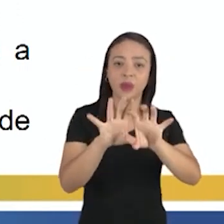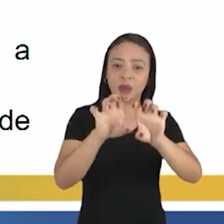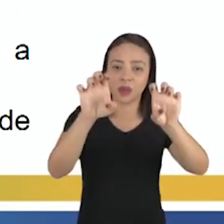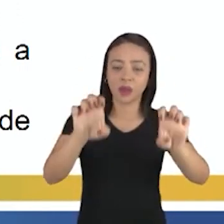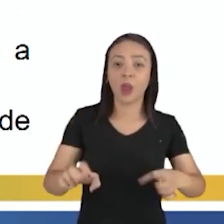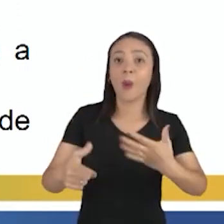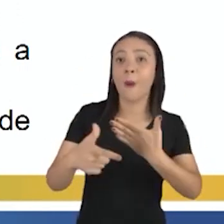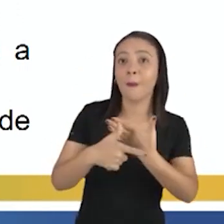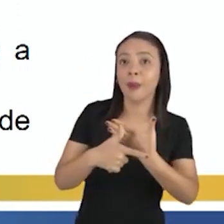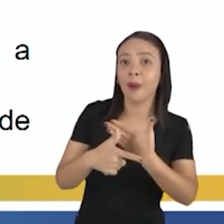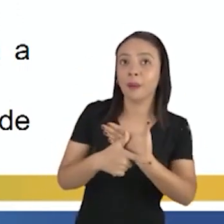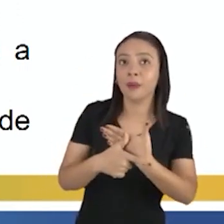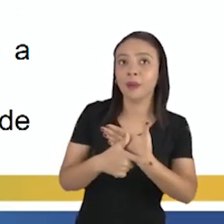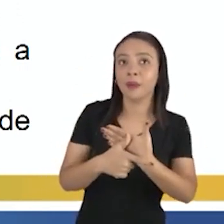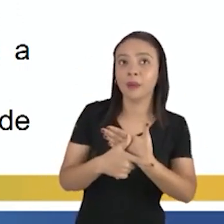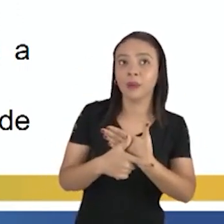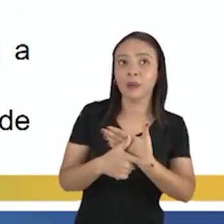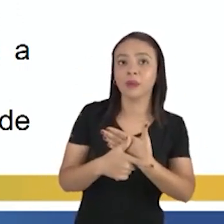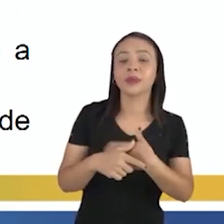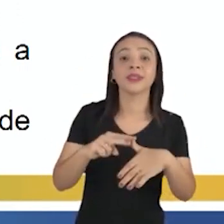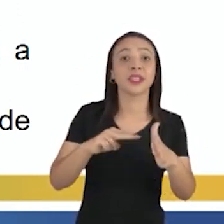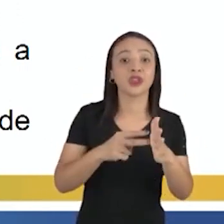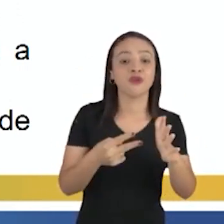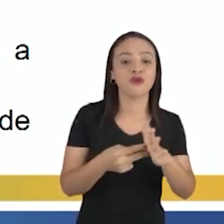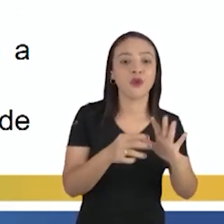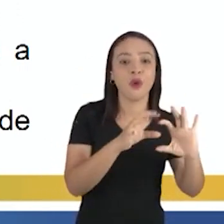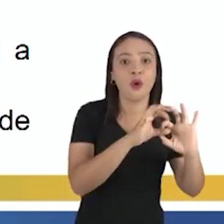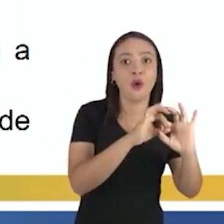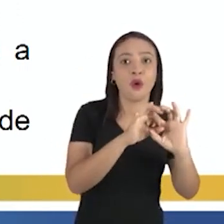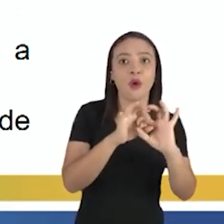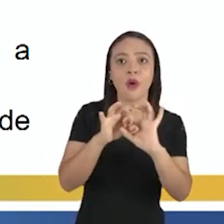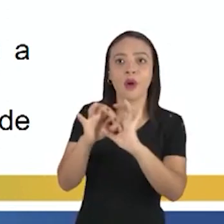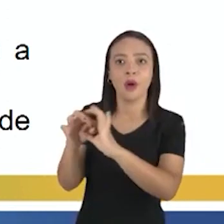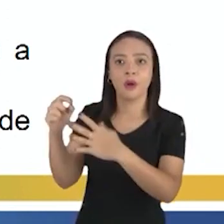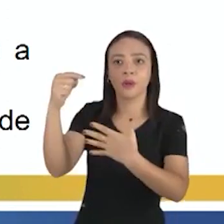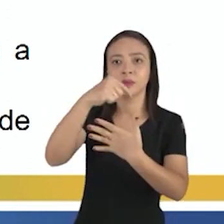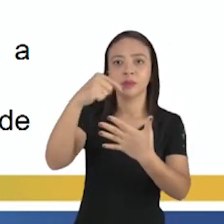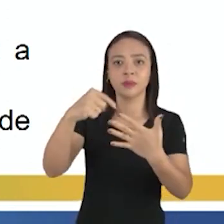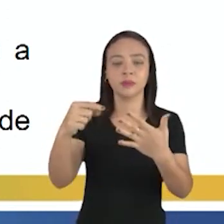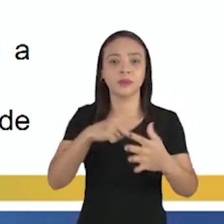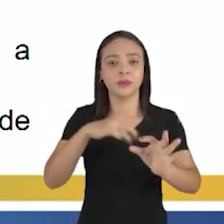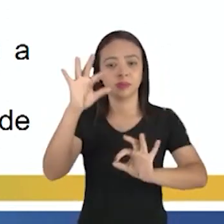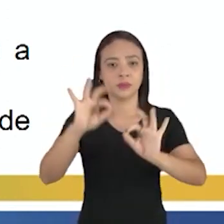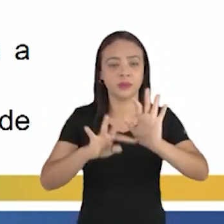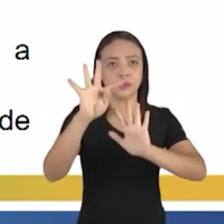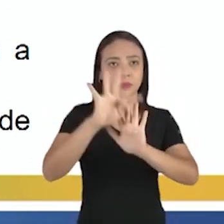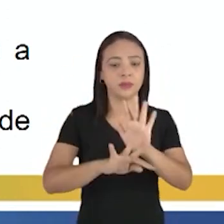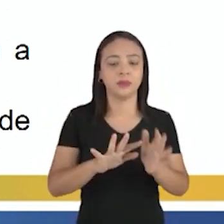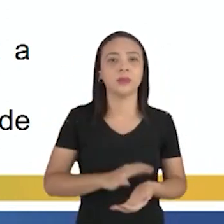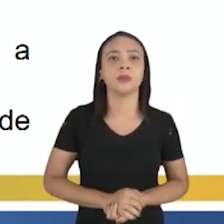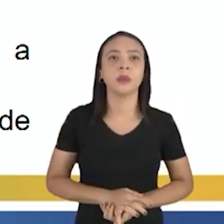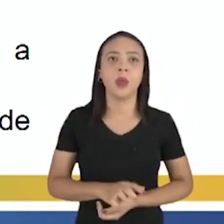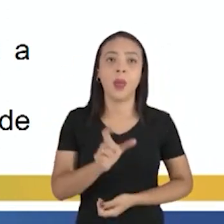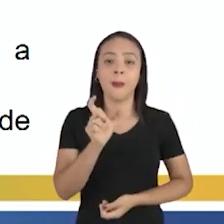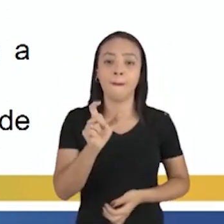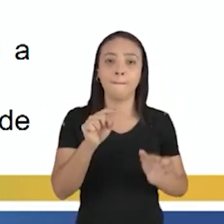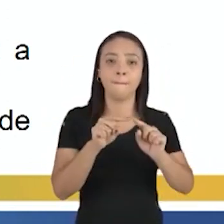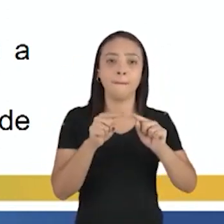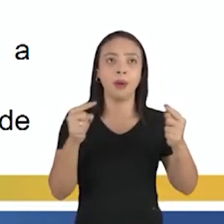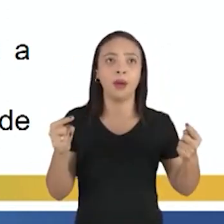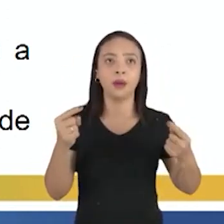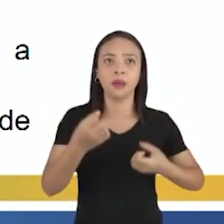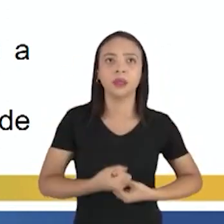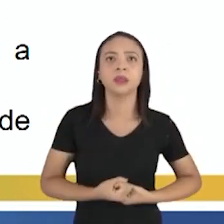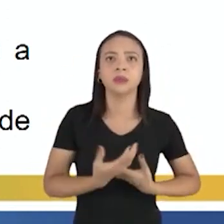e funcionalidade. Está falando de quê? Coesão dos elementos que articulam o texto. Conectivo mas. A. Expressa